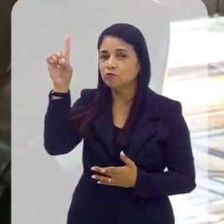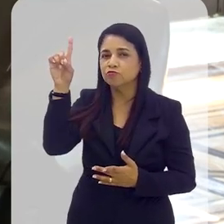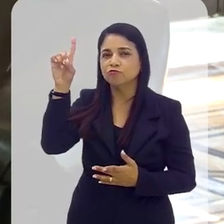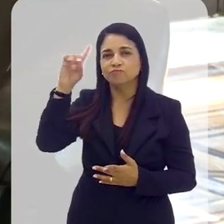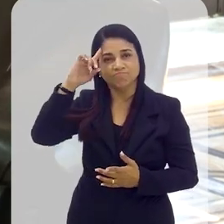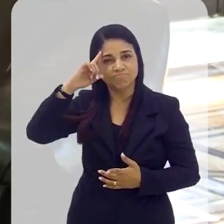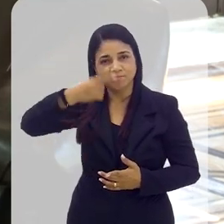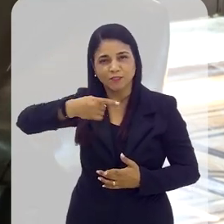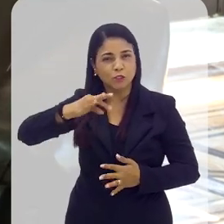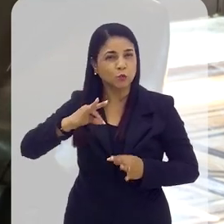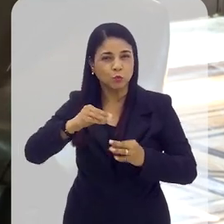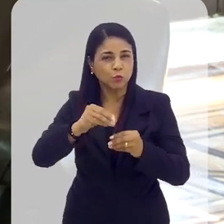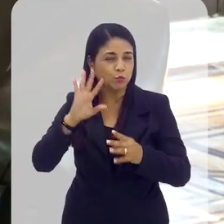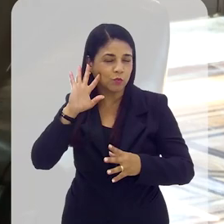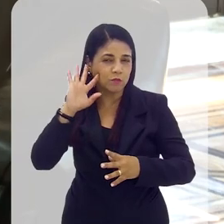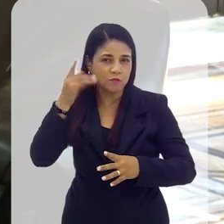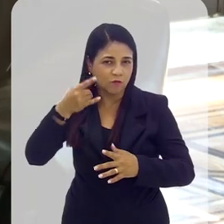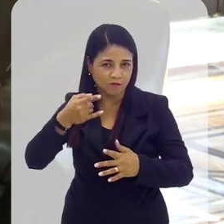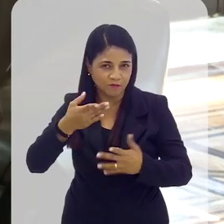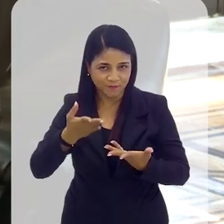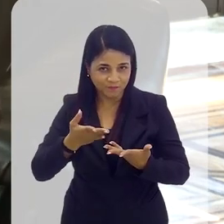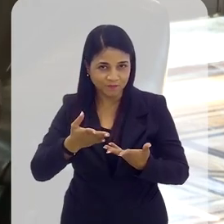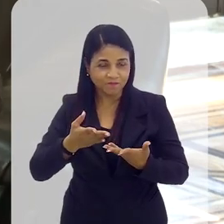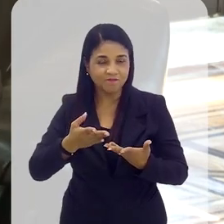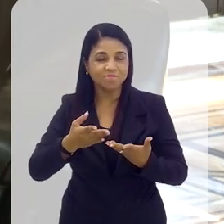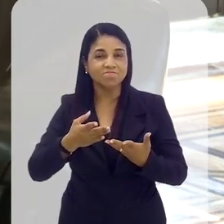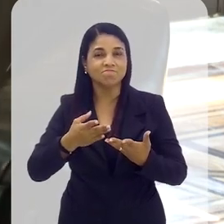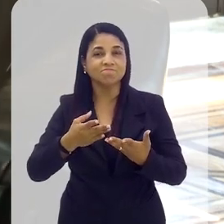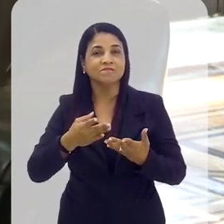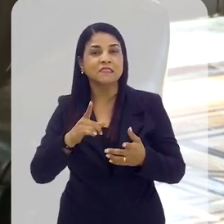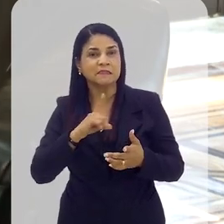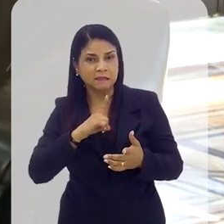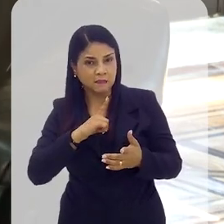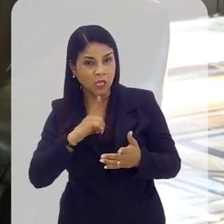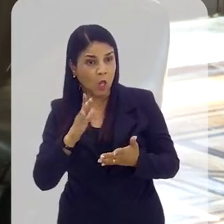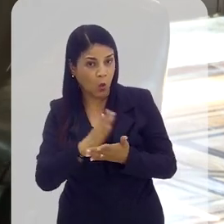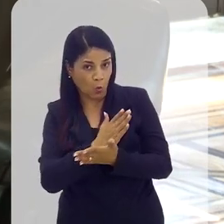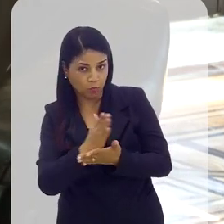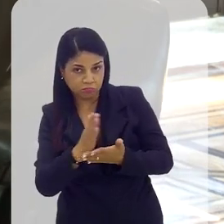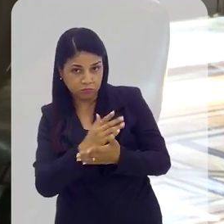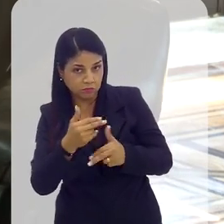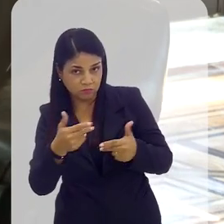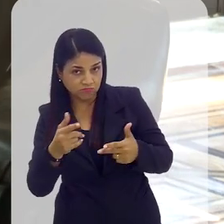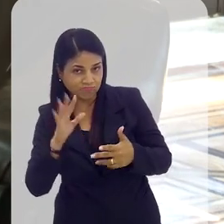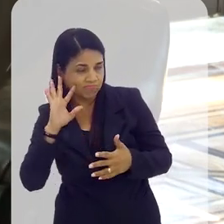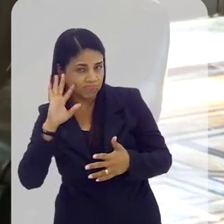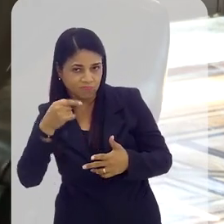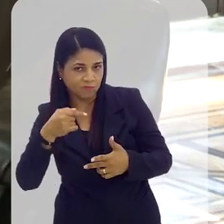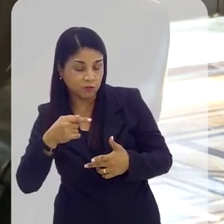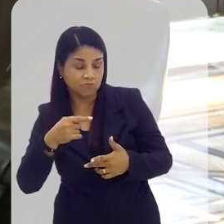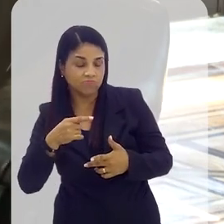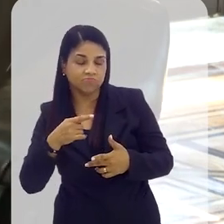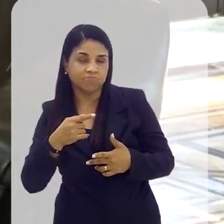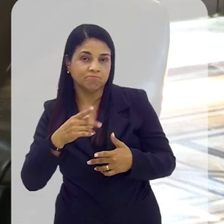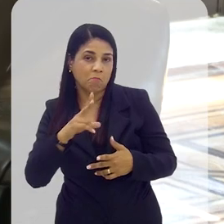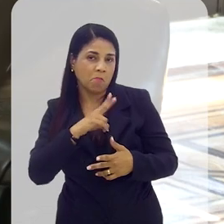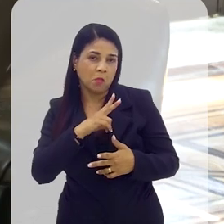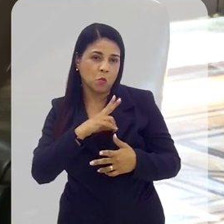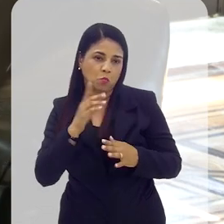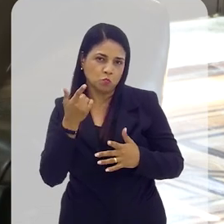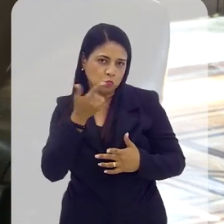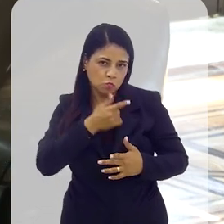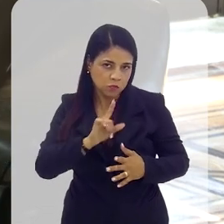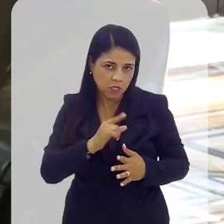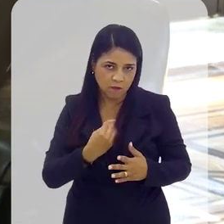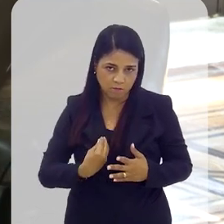domina sobre todas as coisas, não só uma parte das coisas. Então, a gente tem algumas coisas que a gente não consegue resolver, sim, na nossa vida.